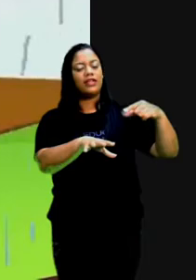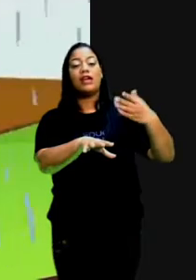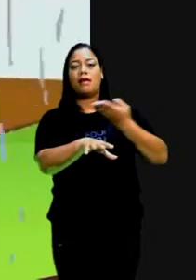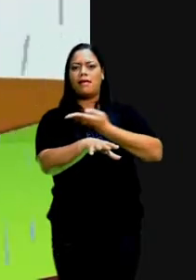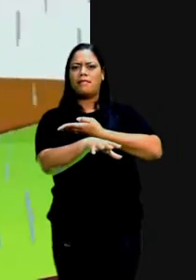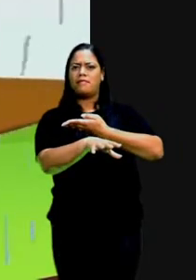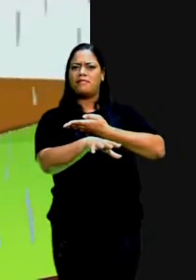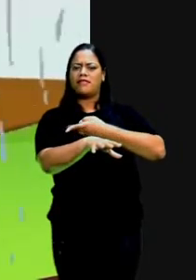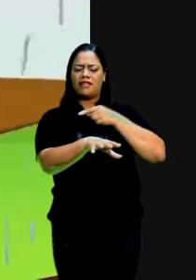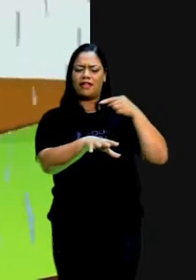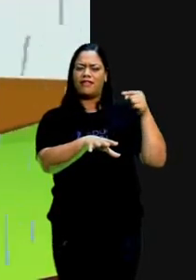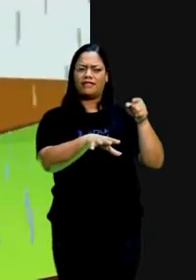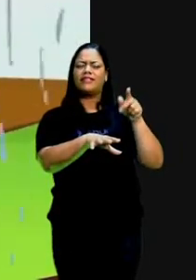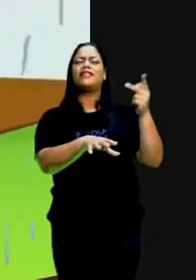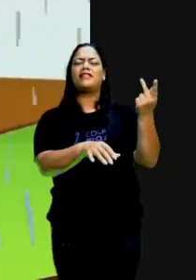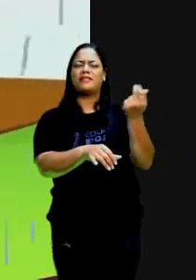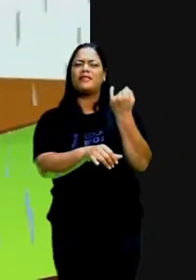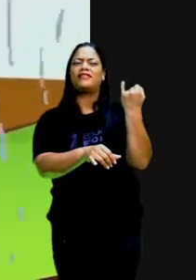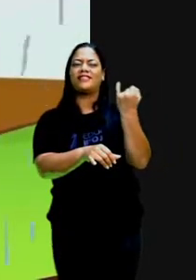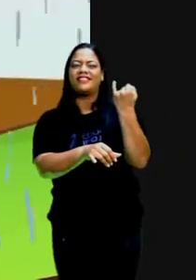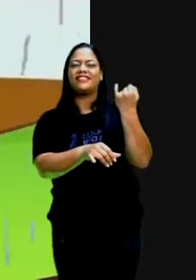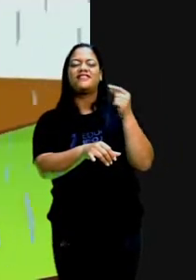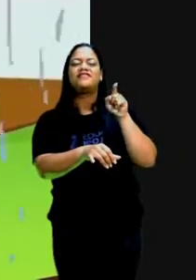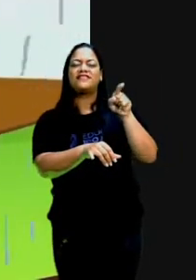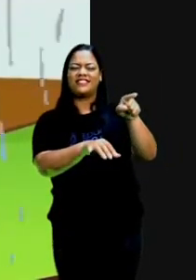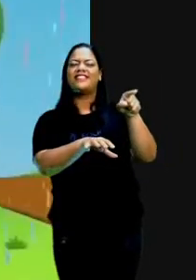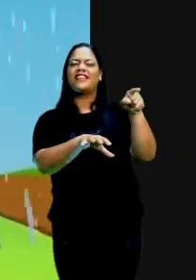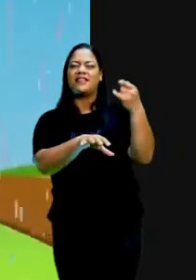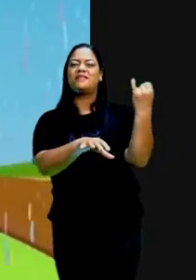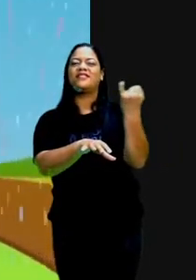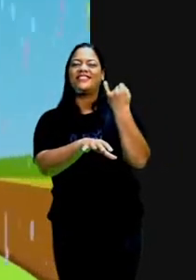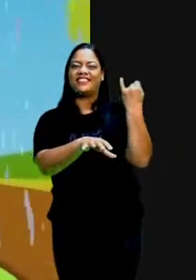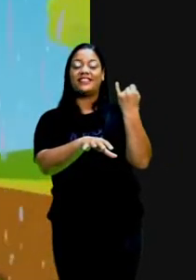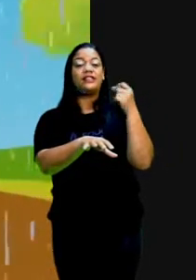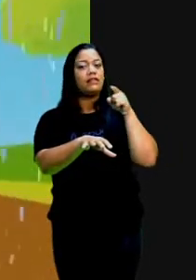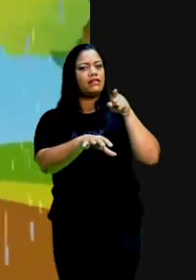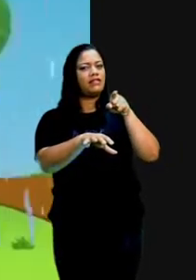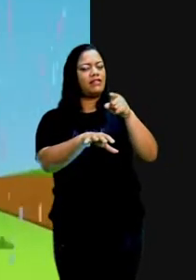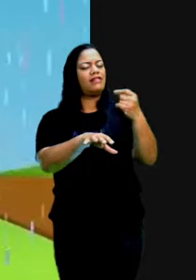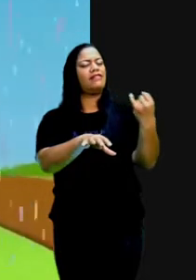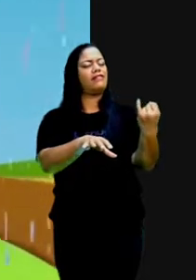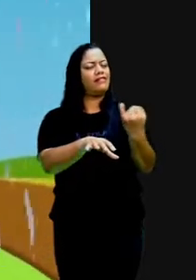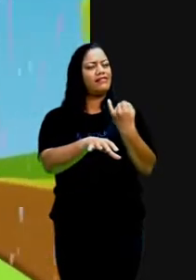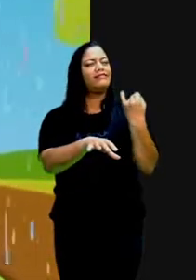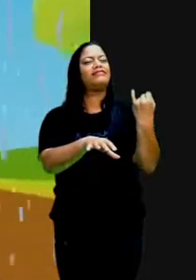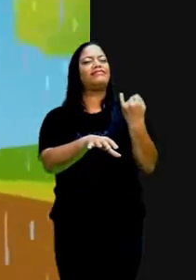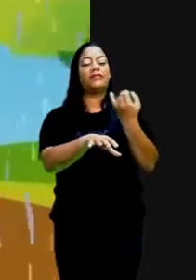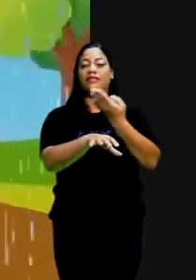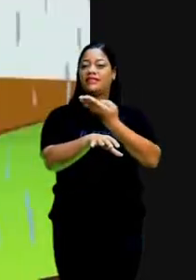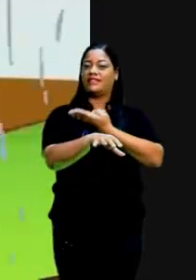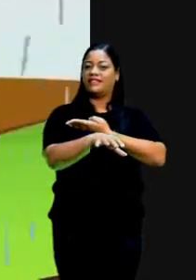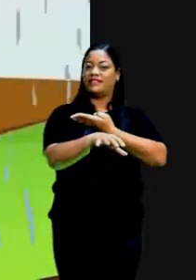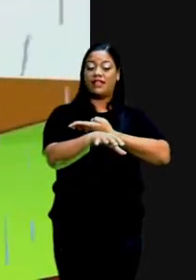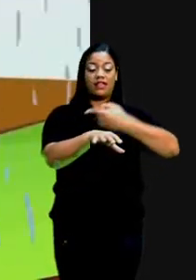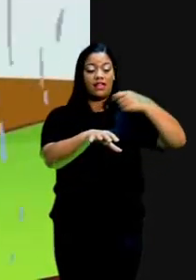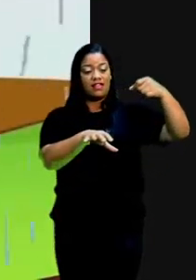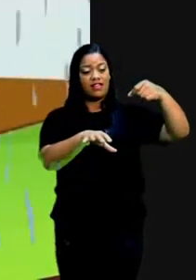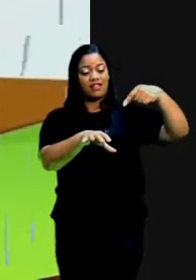amiga gotinha, você é importante, você é importante, você é importante.